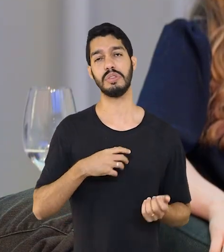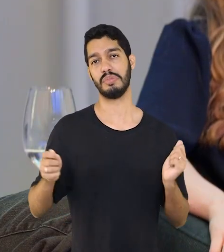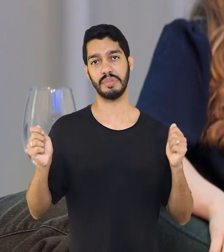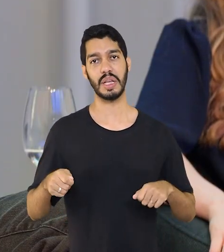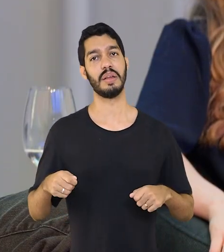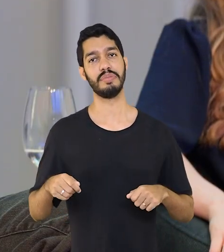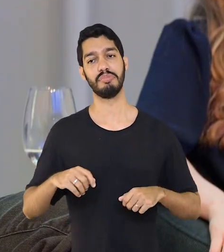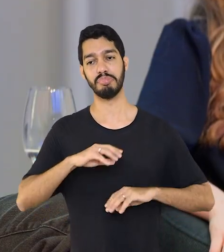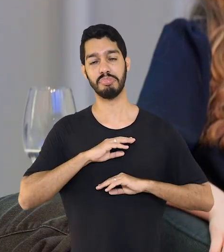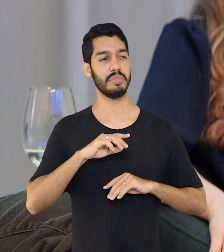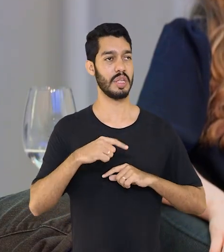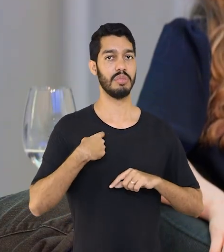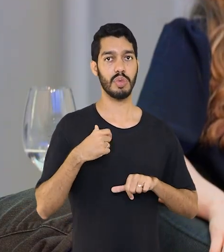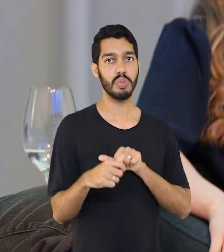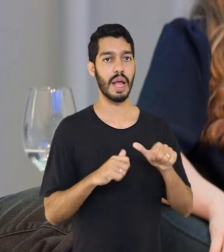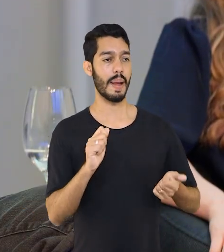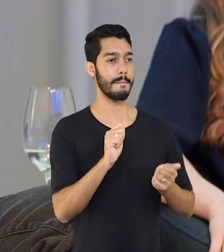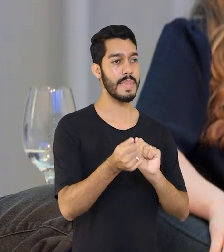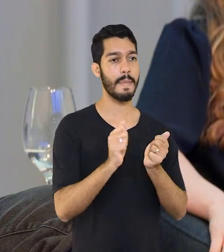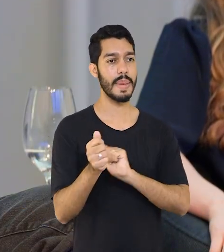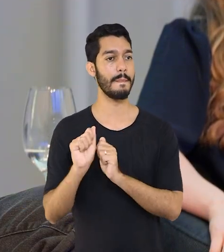como existem formas de você